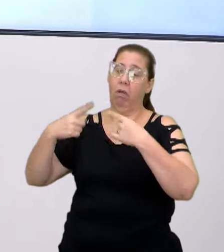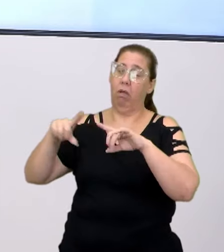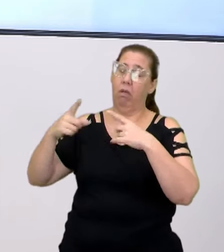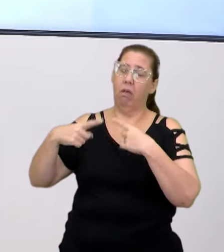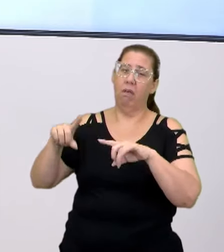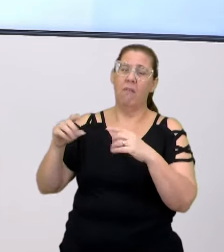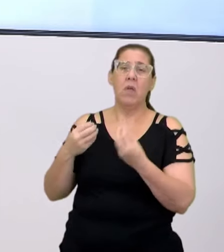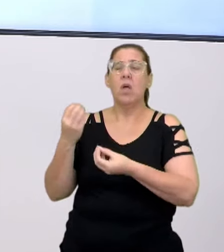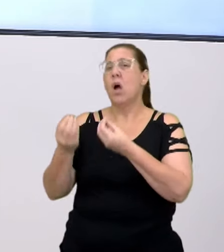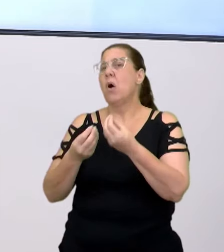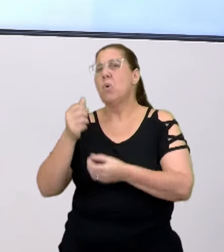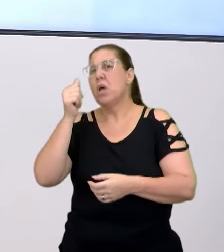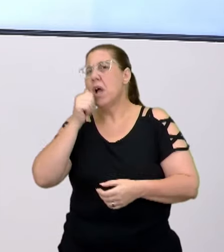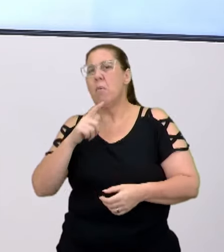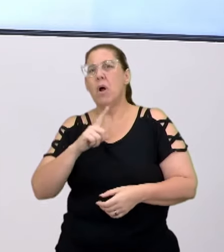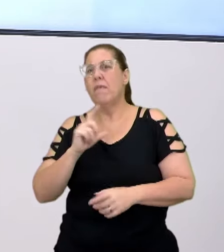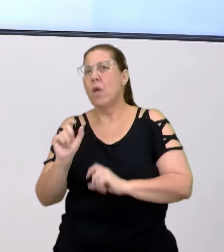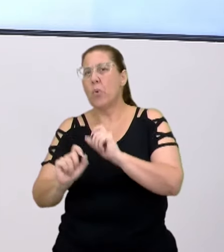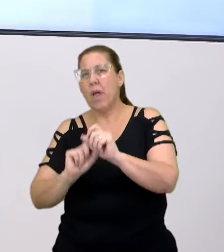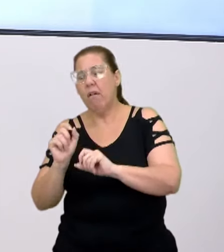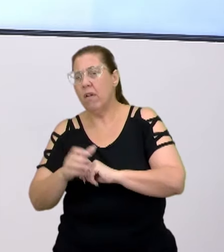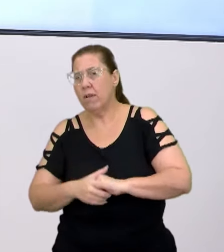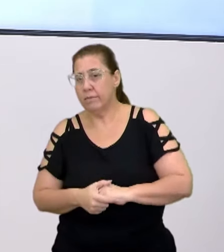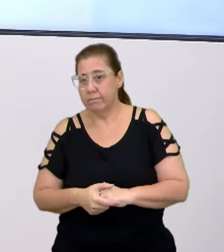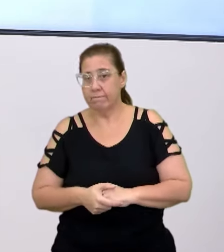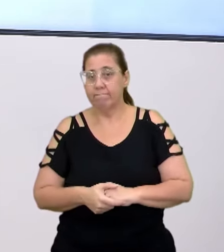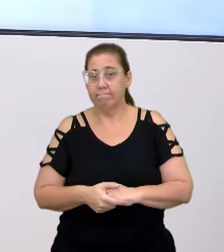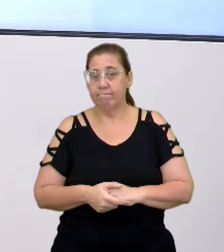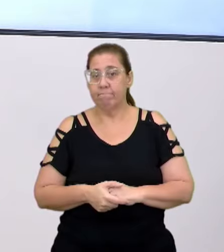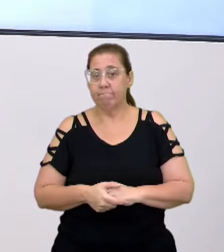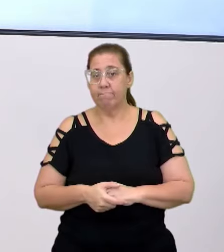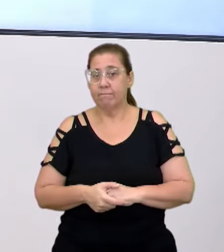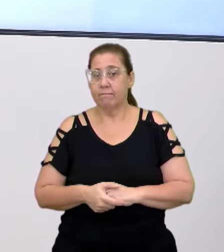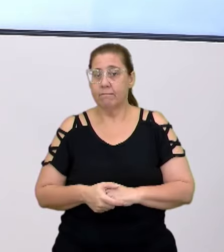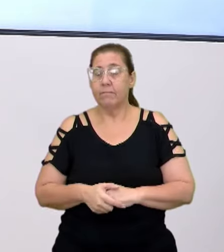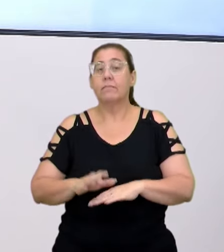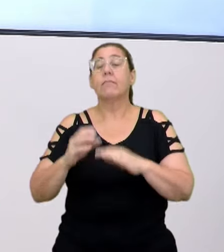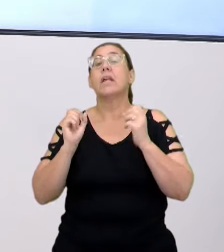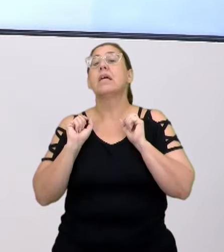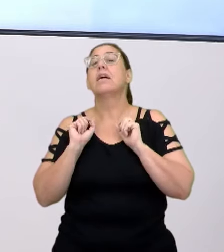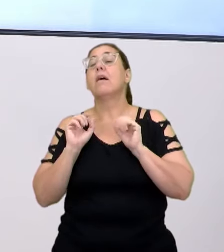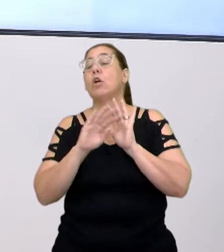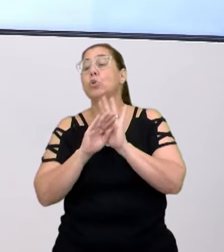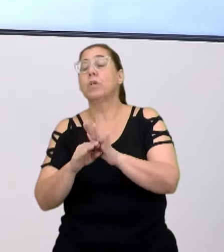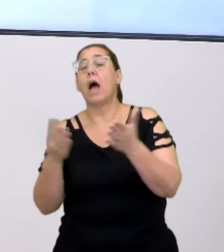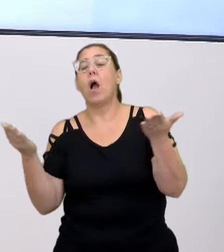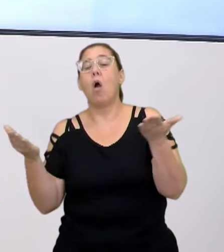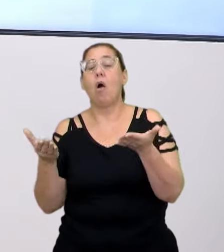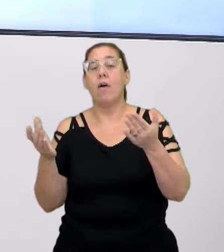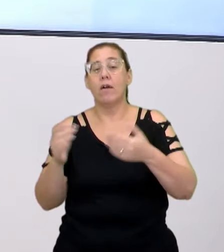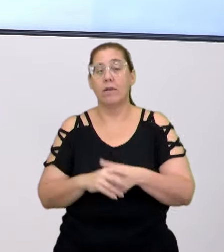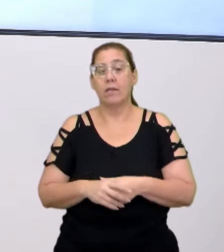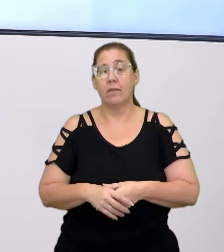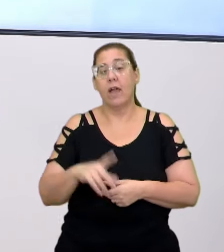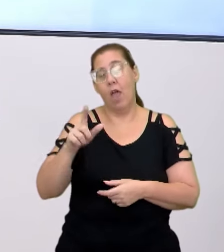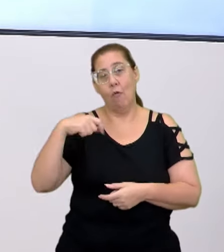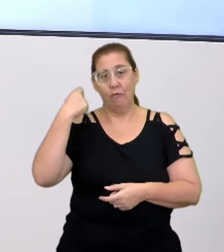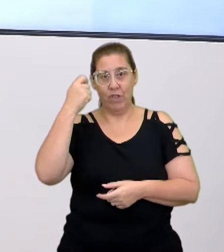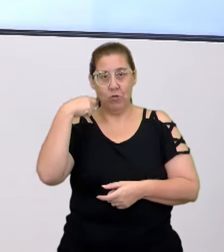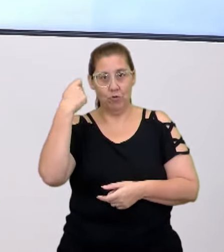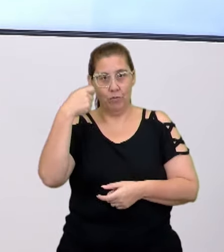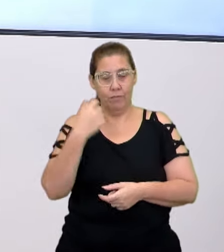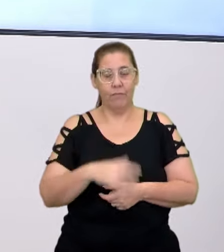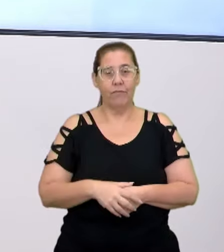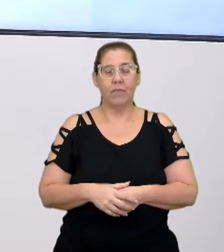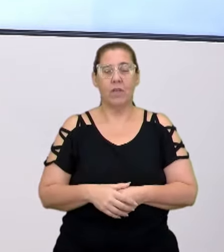que será que essa mulher tem? E aí, quem vai nos ajudar agora, né, é o nosso vídeo. A